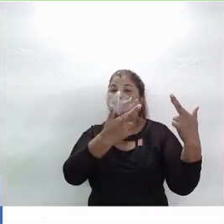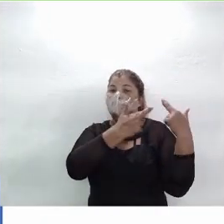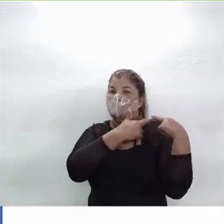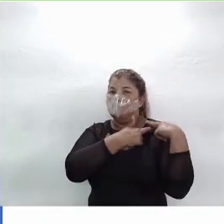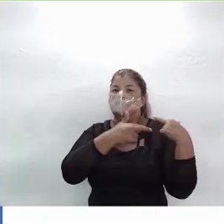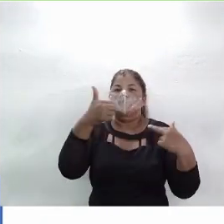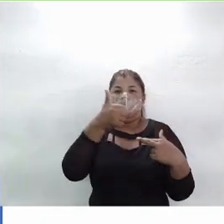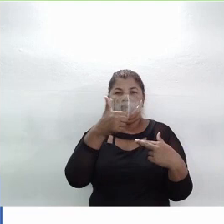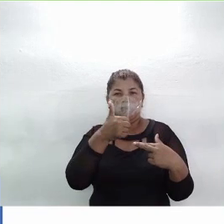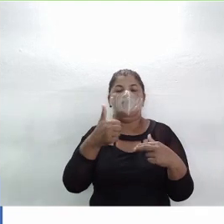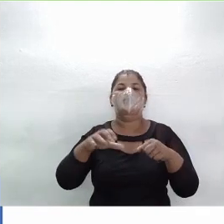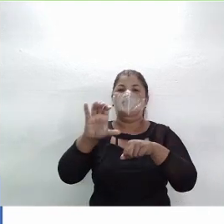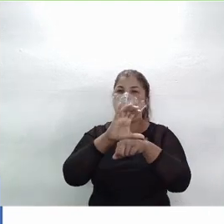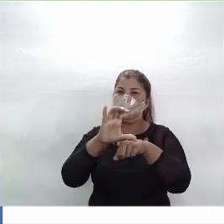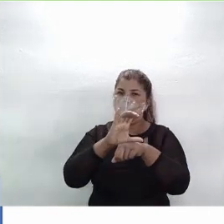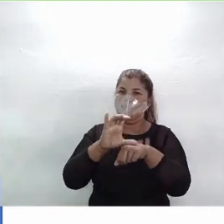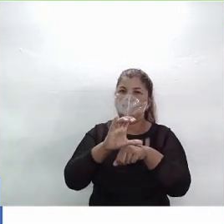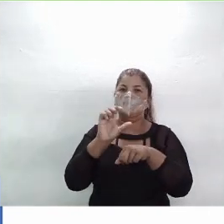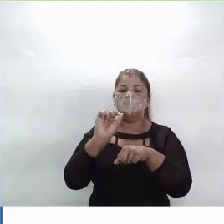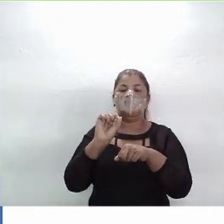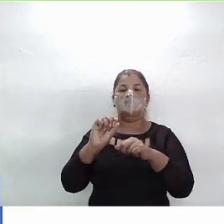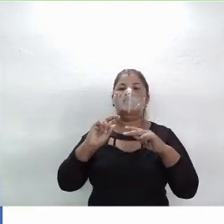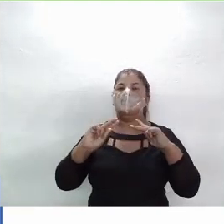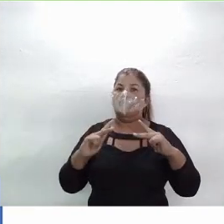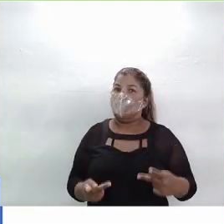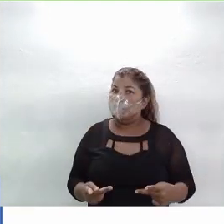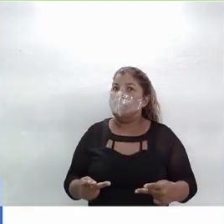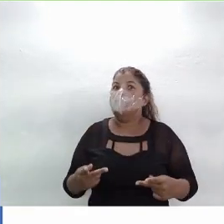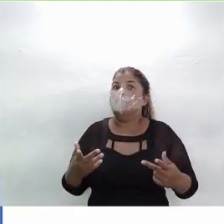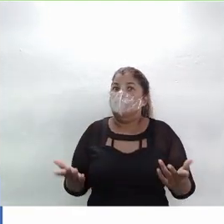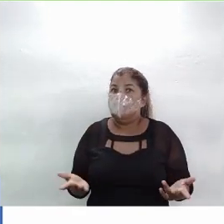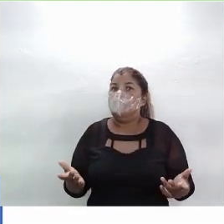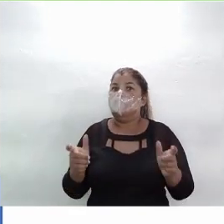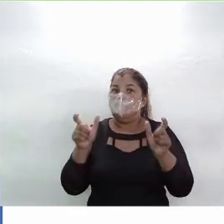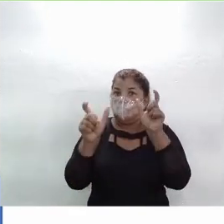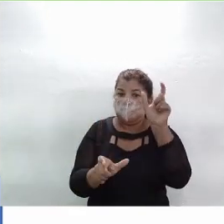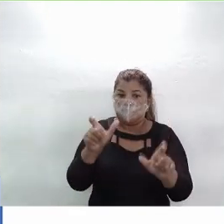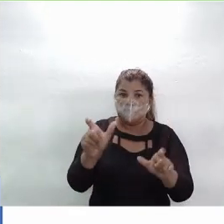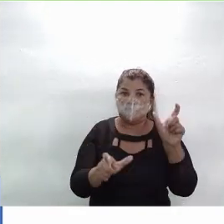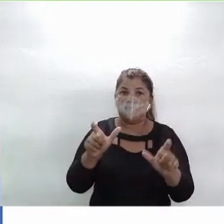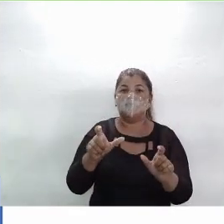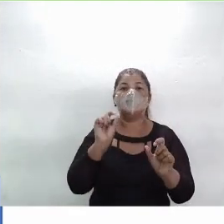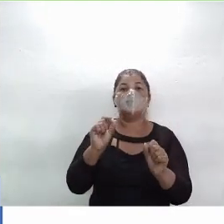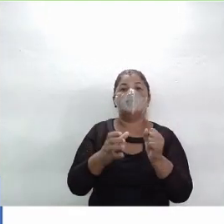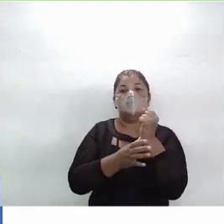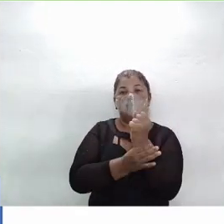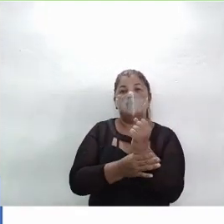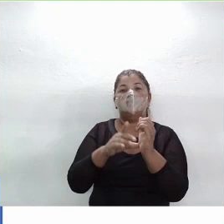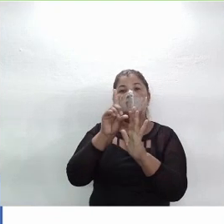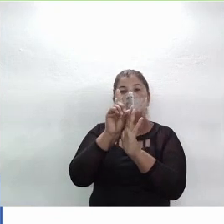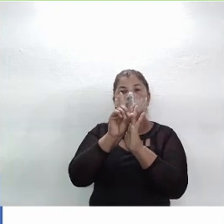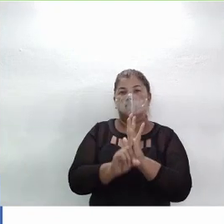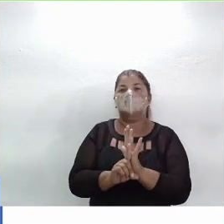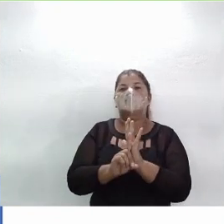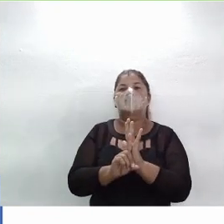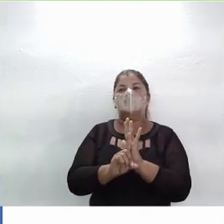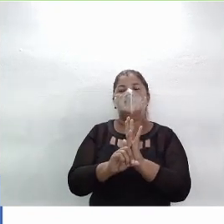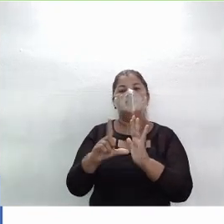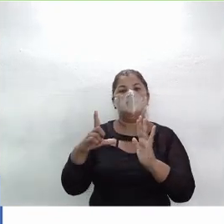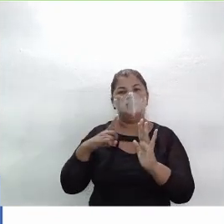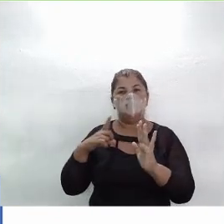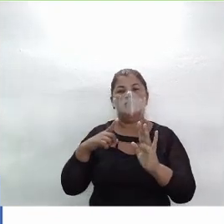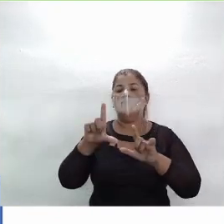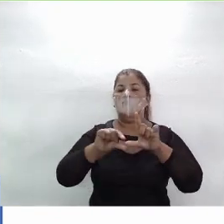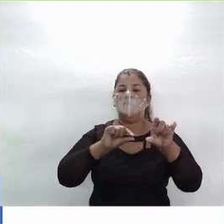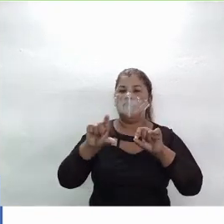da Constituição com a cidadania. Qual é? É a garantia do direito a ter